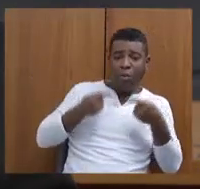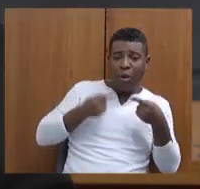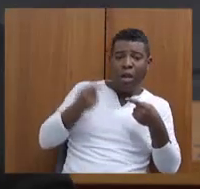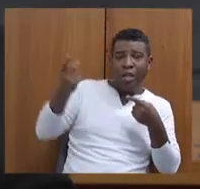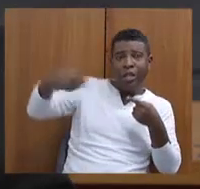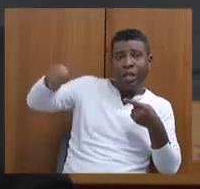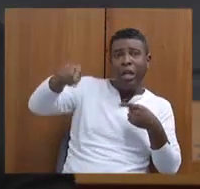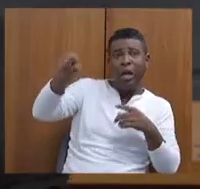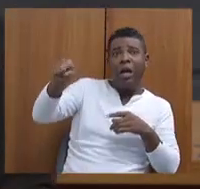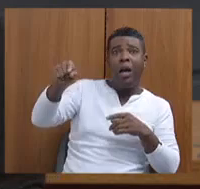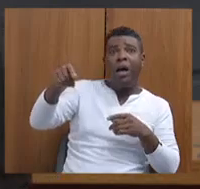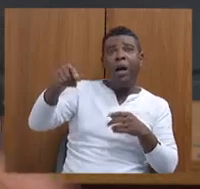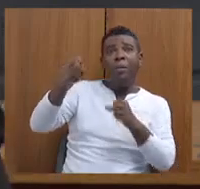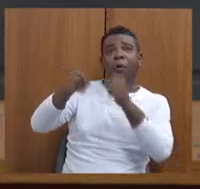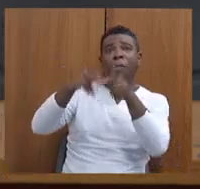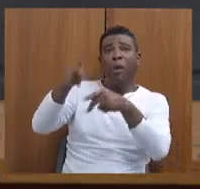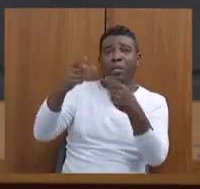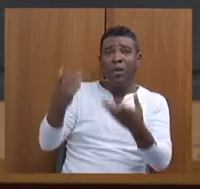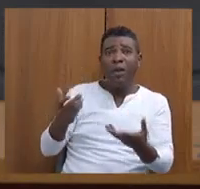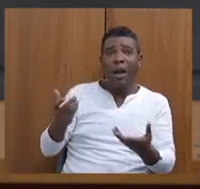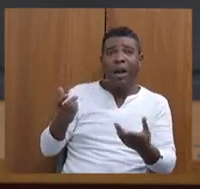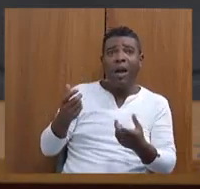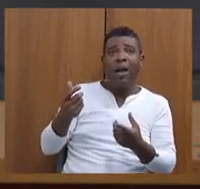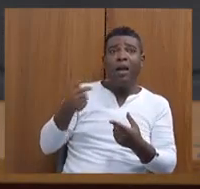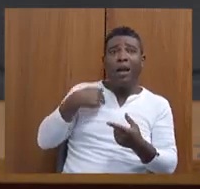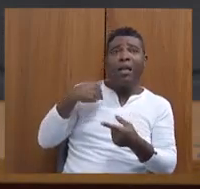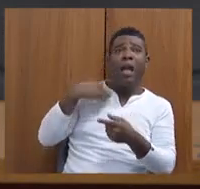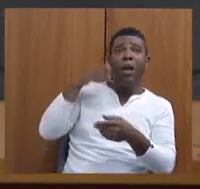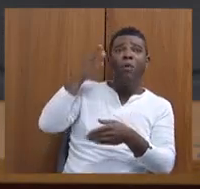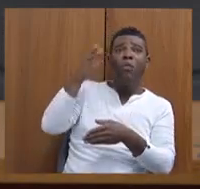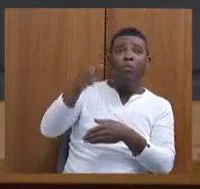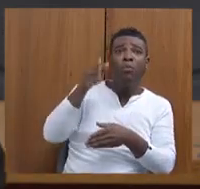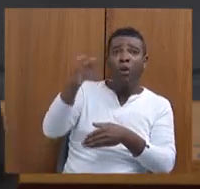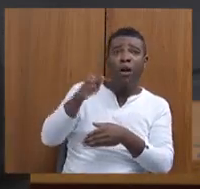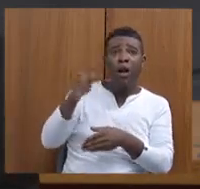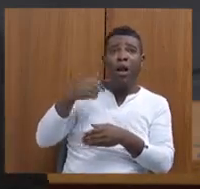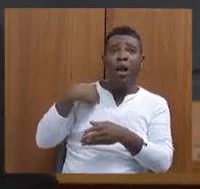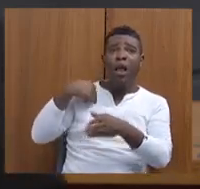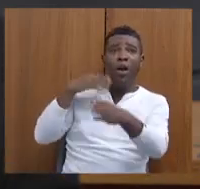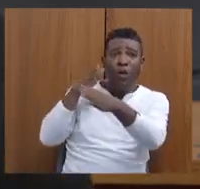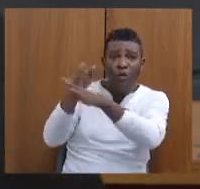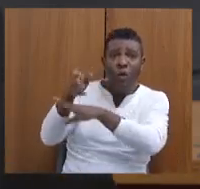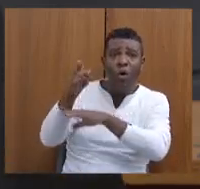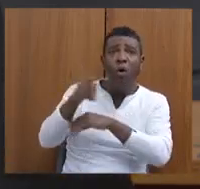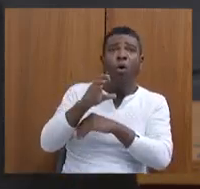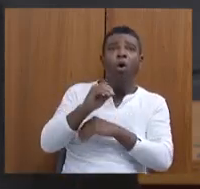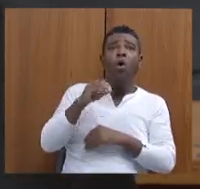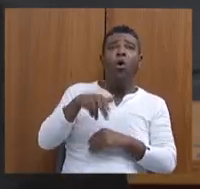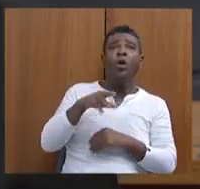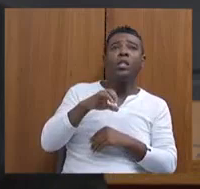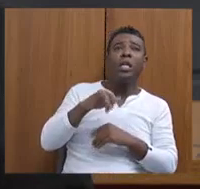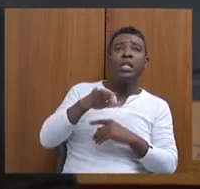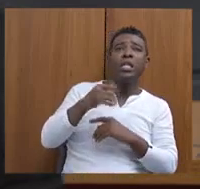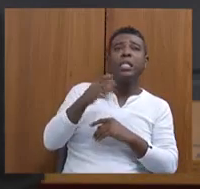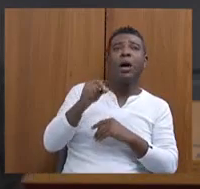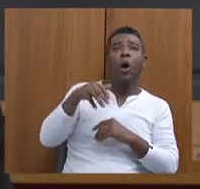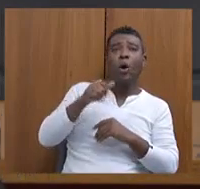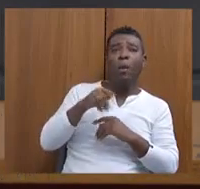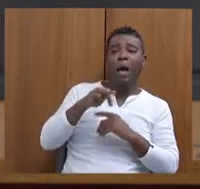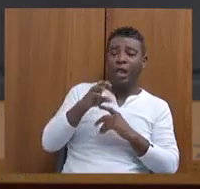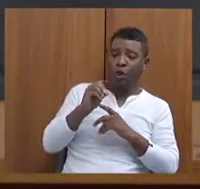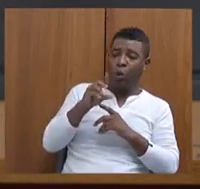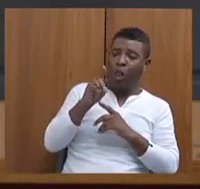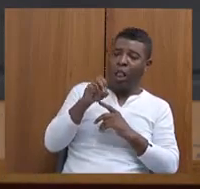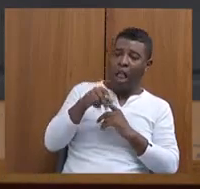espera na ponta e eu digo isso porque são frequentador de Conceição do Mato Dentro ali na região do Tabuleiro conheço muito